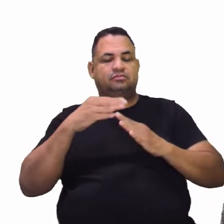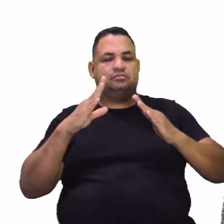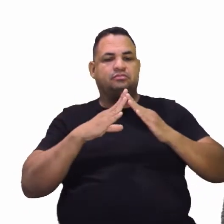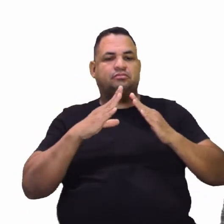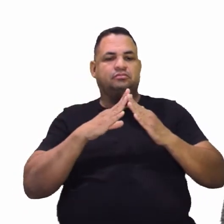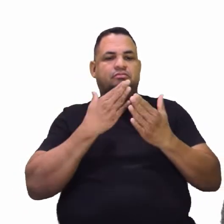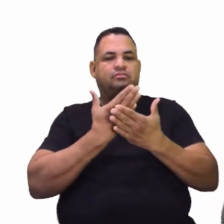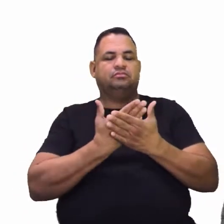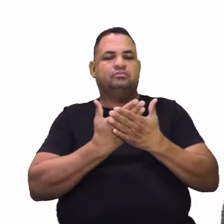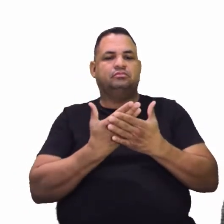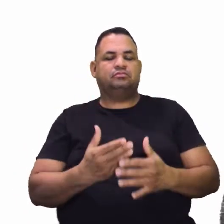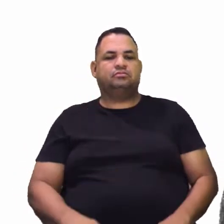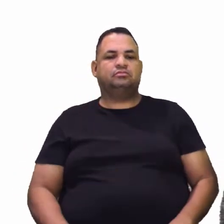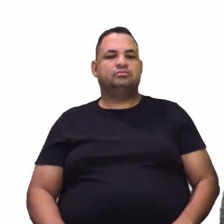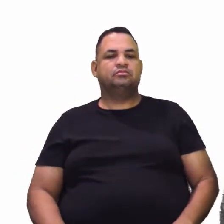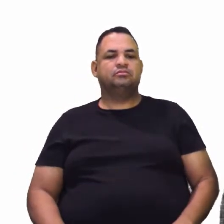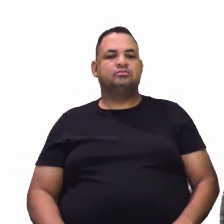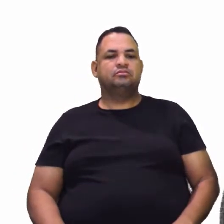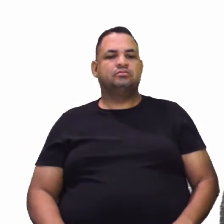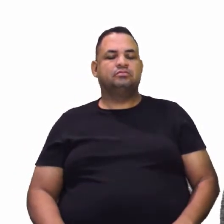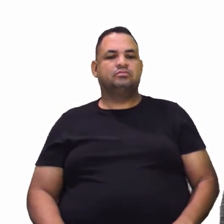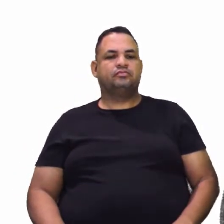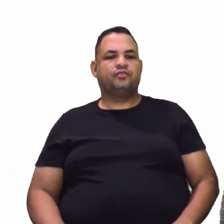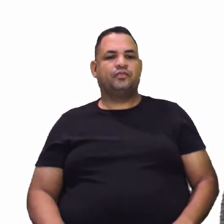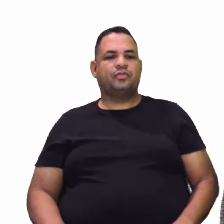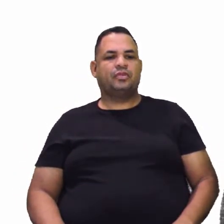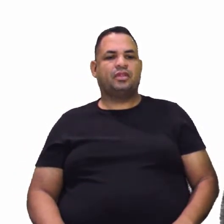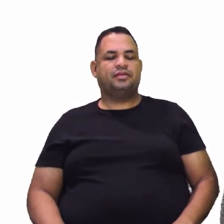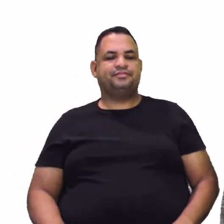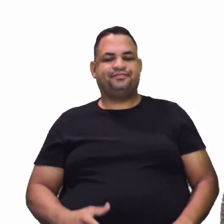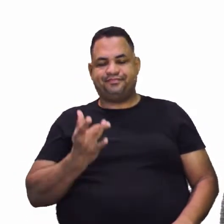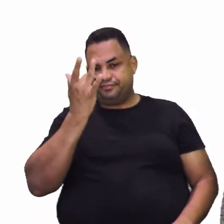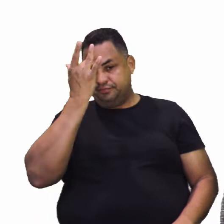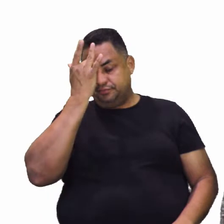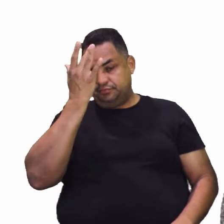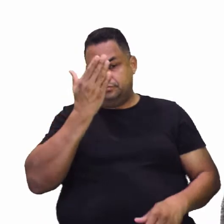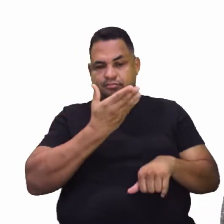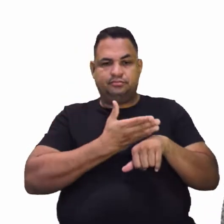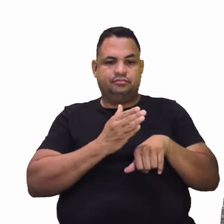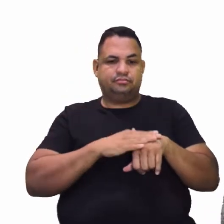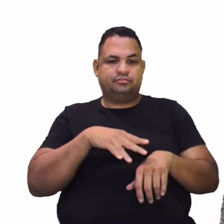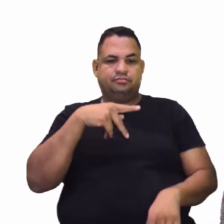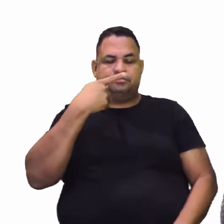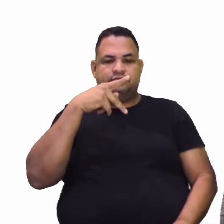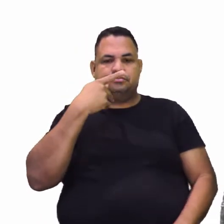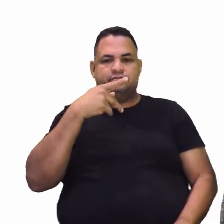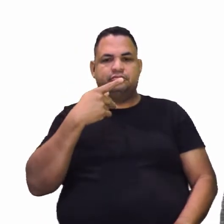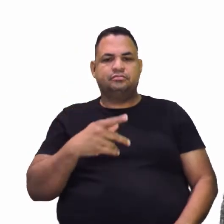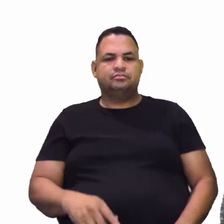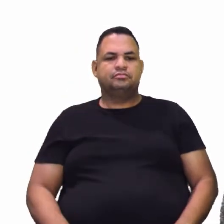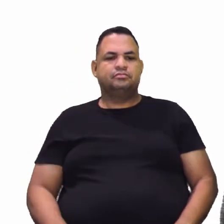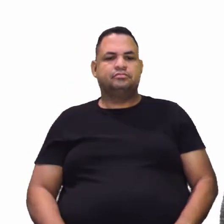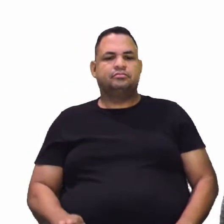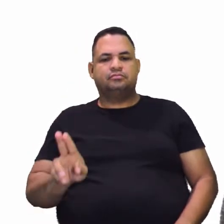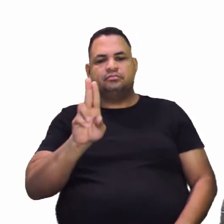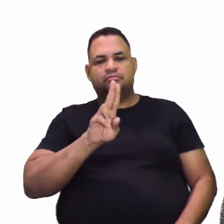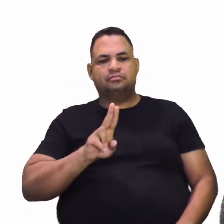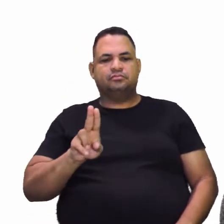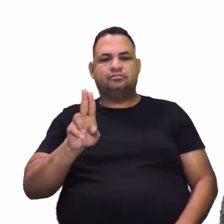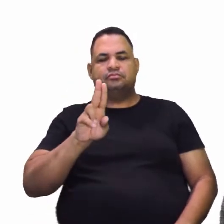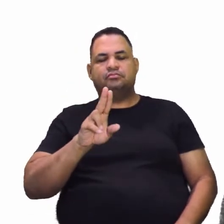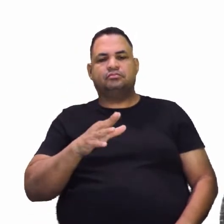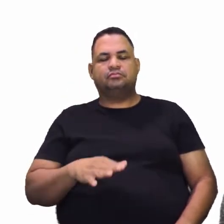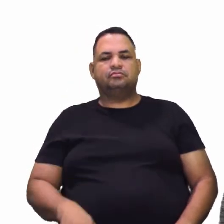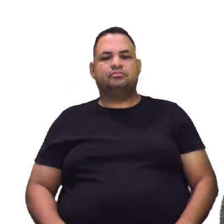a mesma coisa que I don't work at school. Fica mais fácil, mais prático de falar, é extremamente usado,